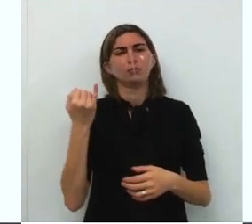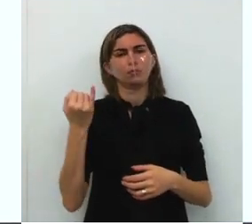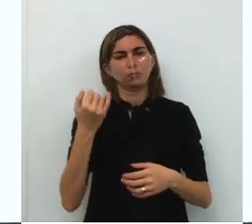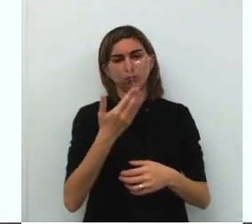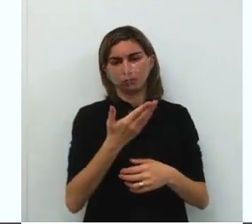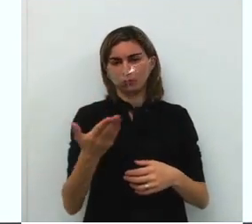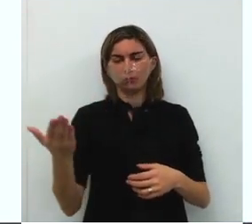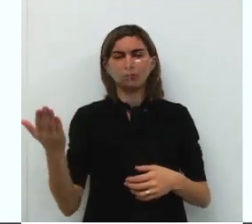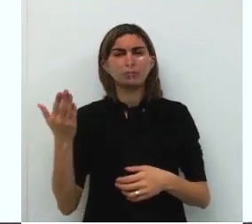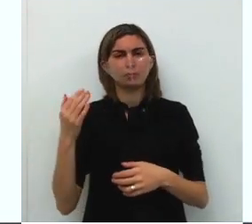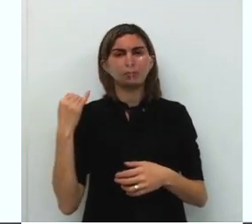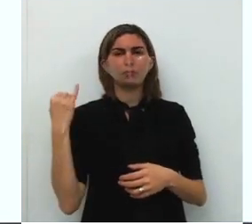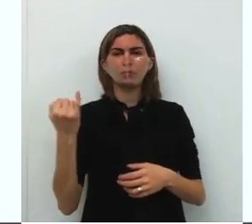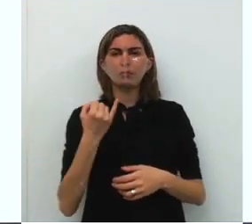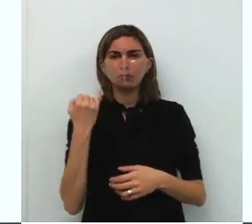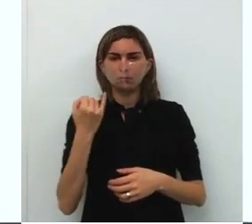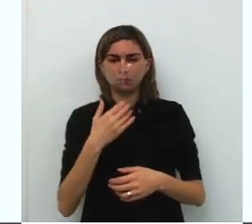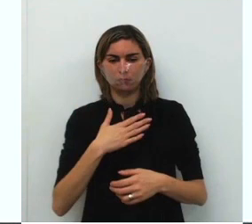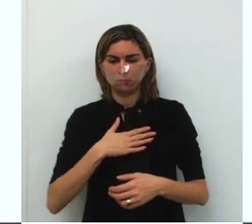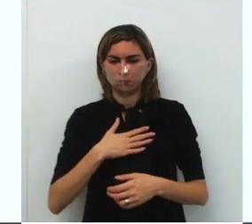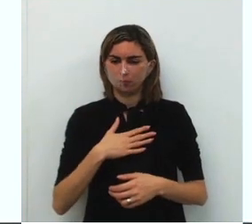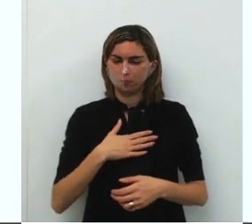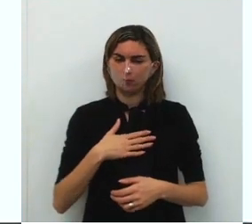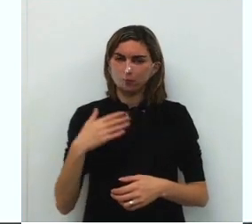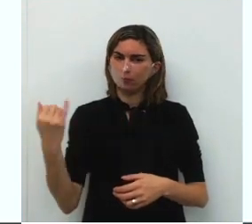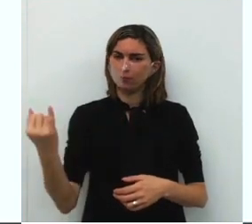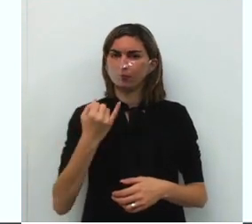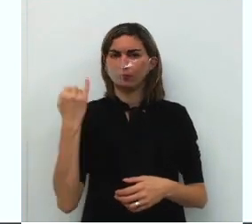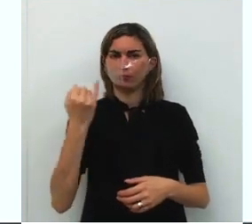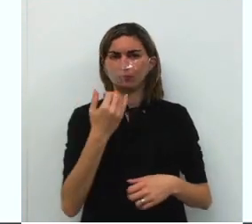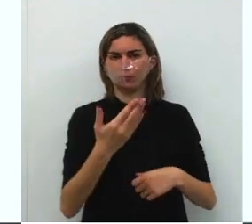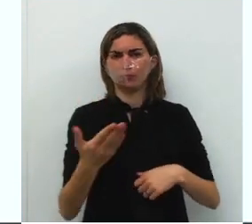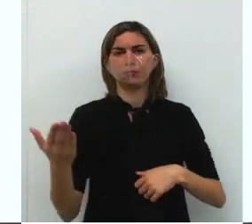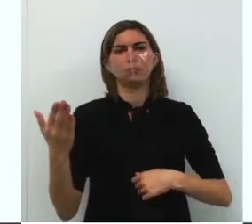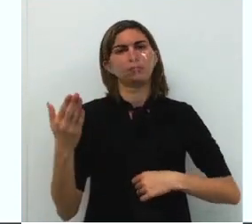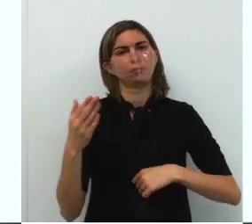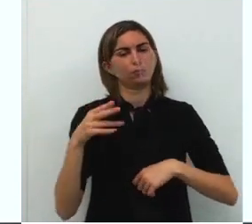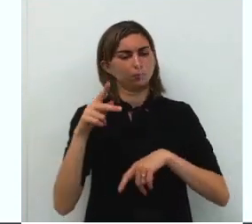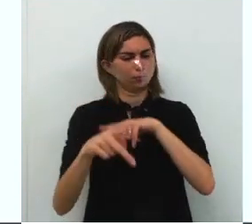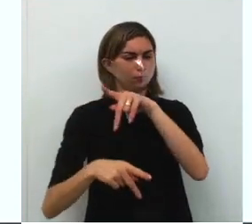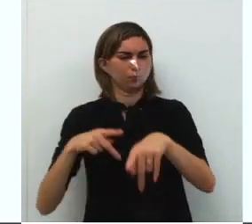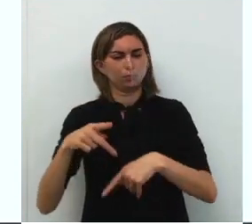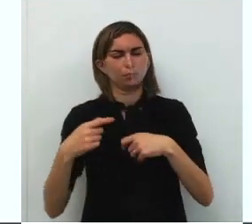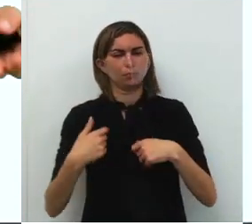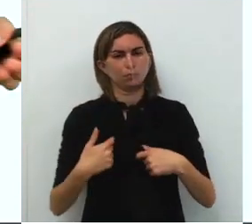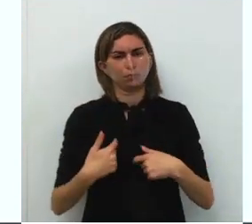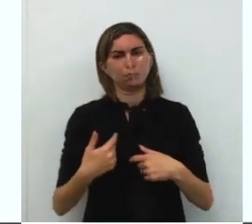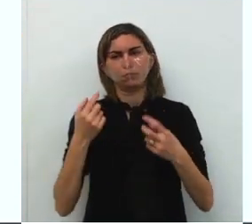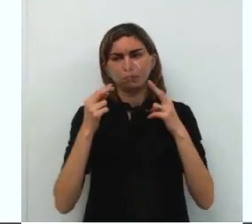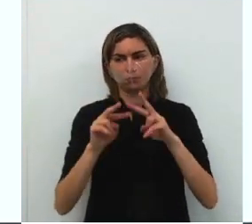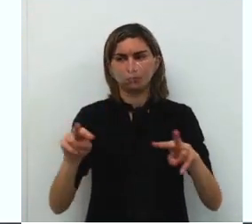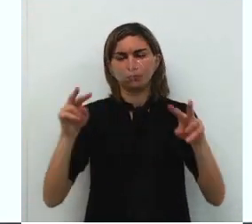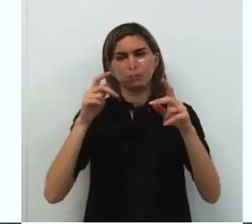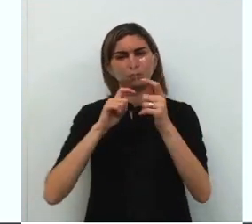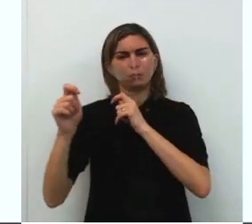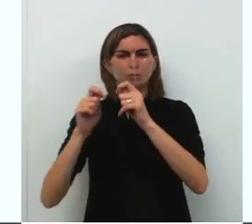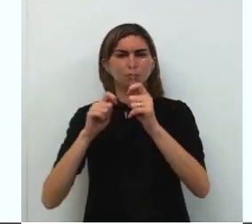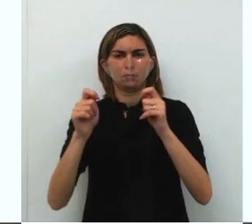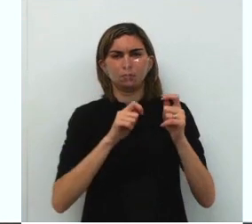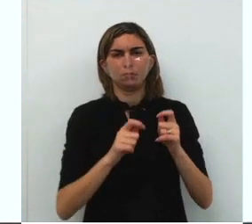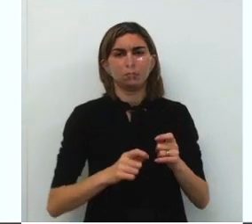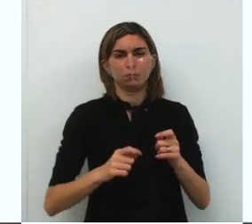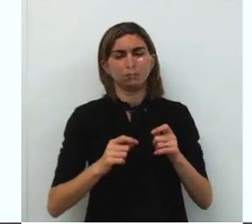importância. Isso é importante para mim, é importante para o público que eu vou veicular essa